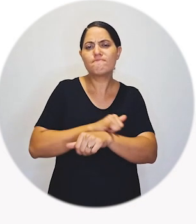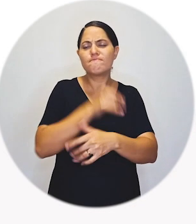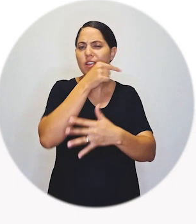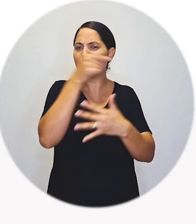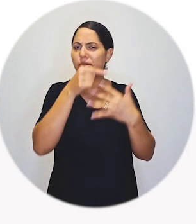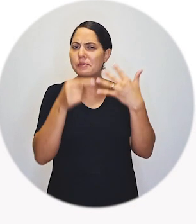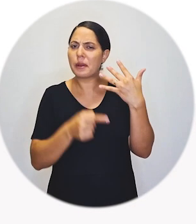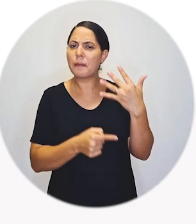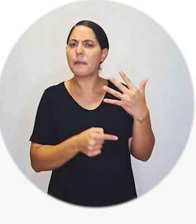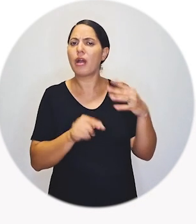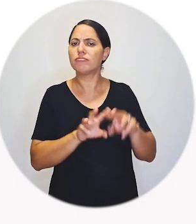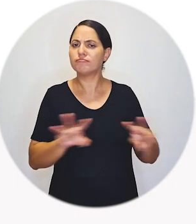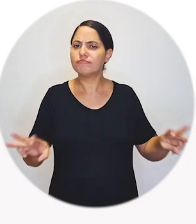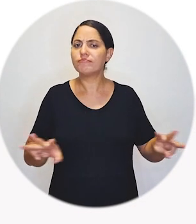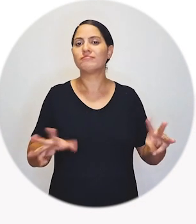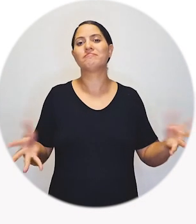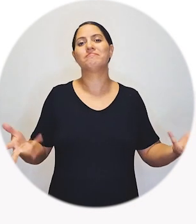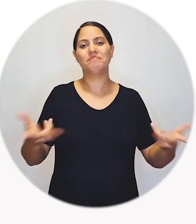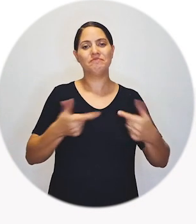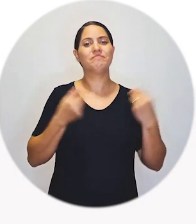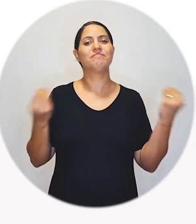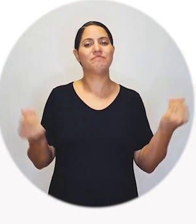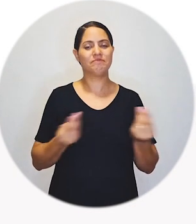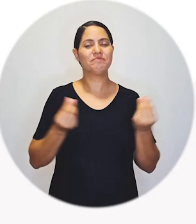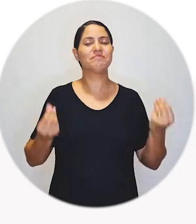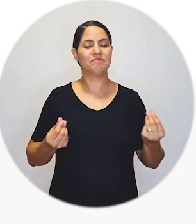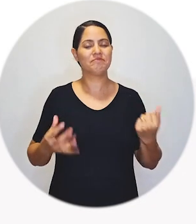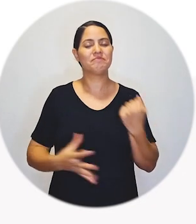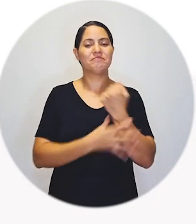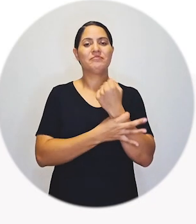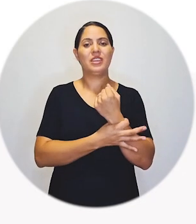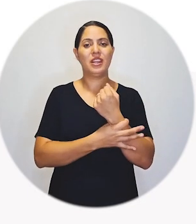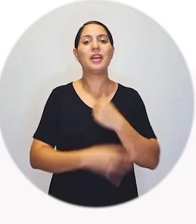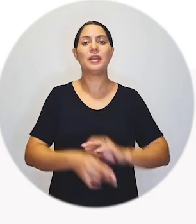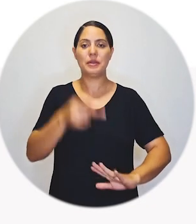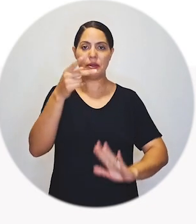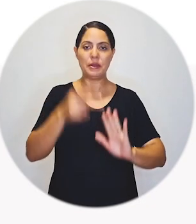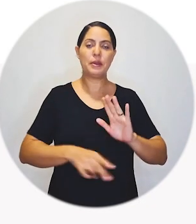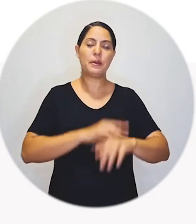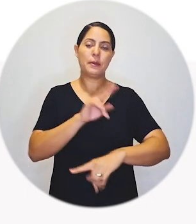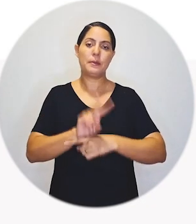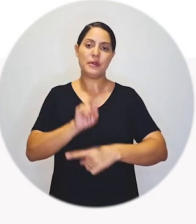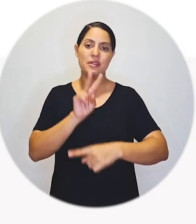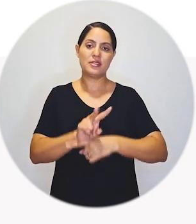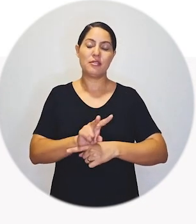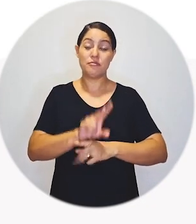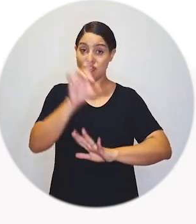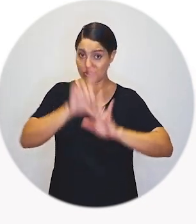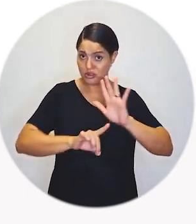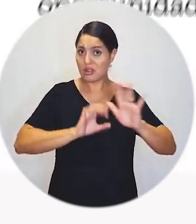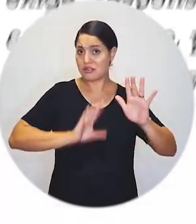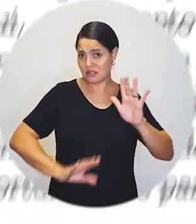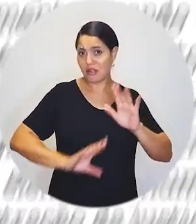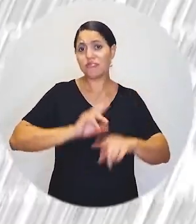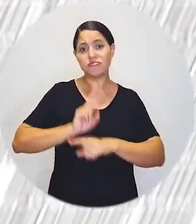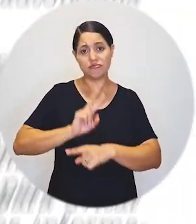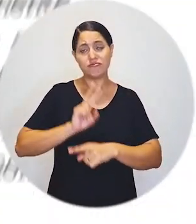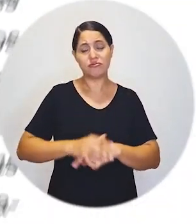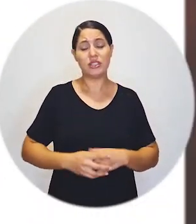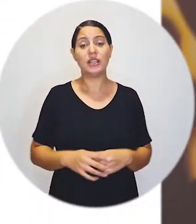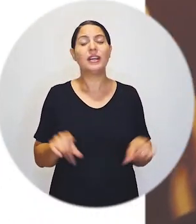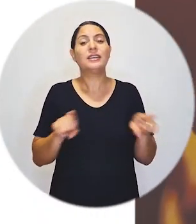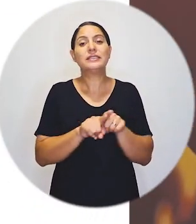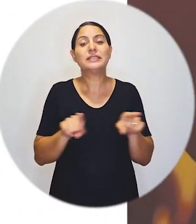ferramentas, assegurando a qualidade dos serviços jurídicos e a proteção dos direitos dos cidadãos. Ainda segundo Simonetti, o